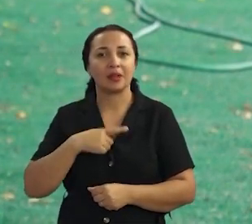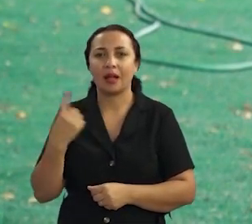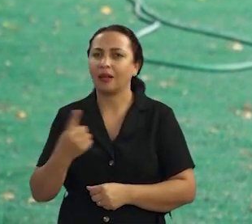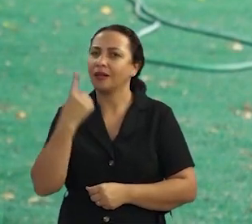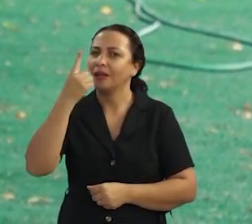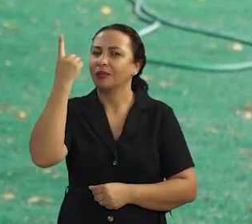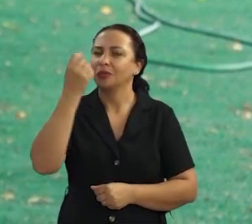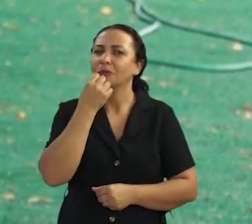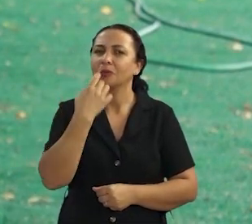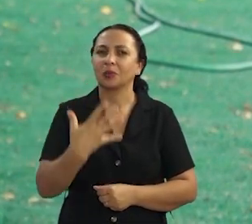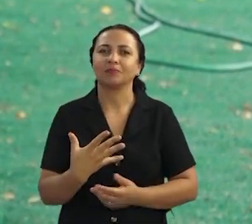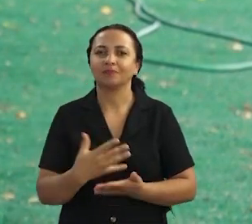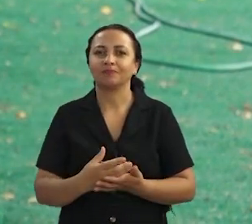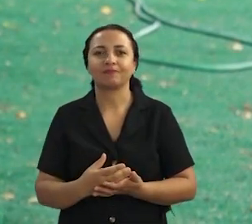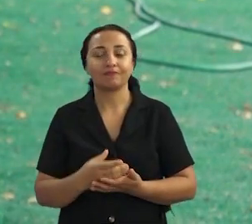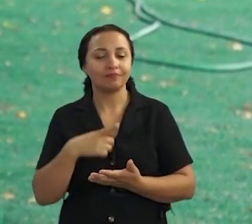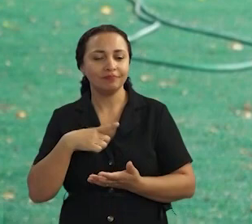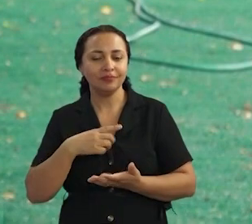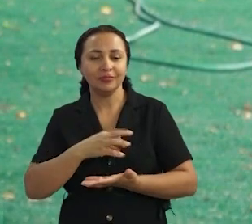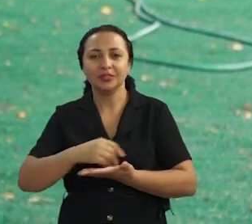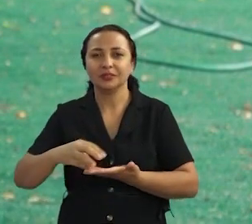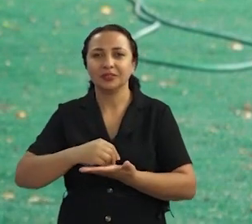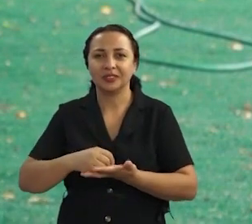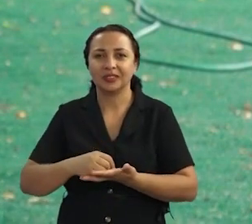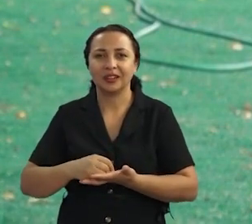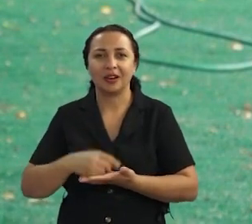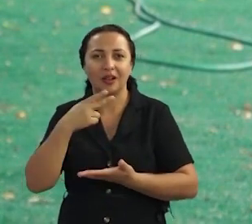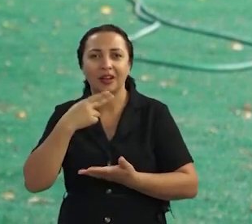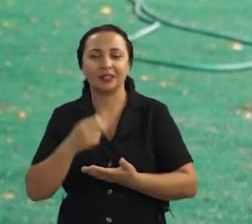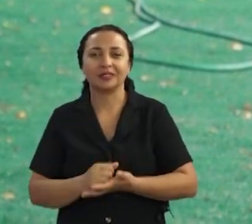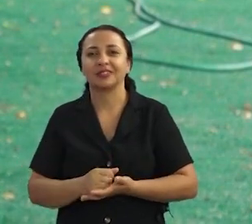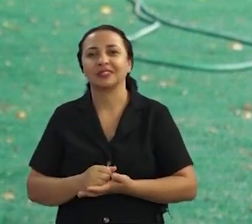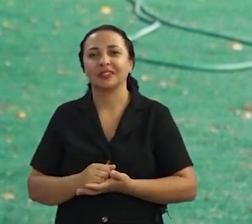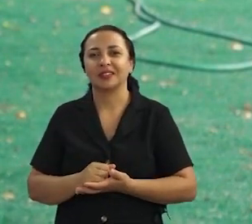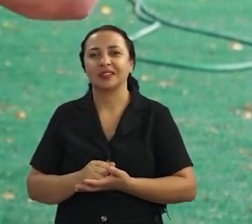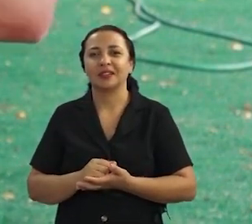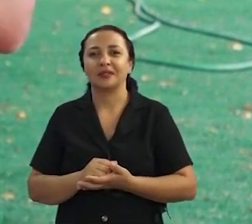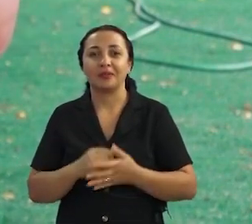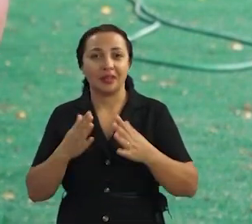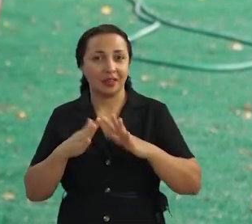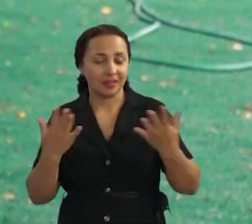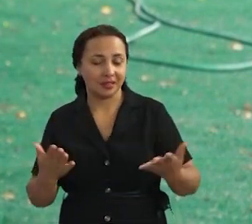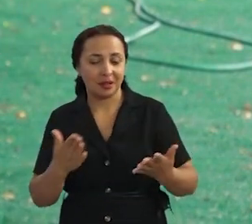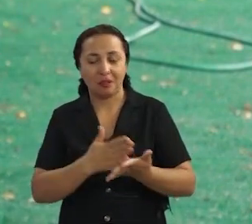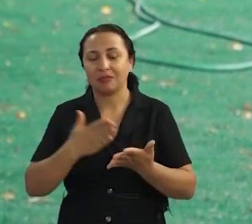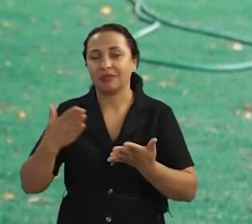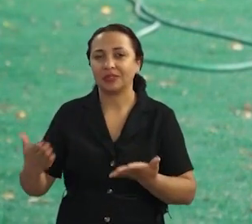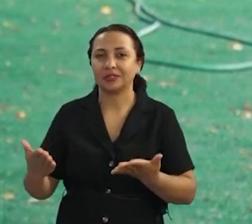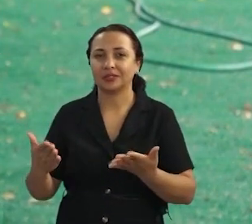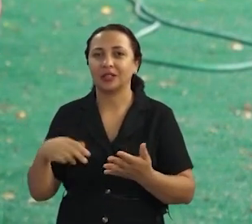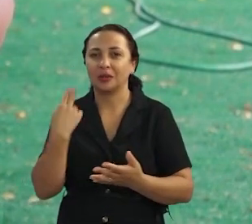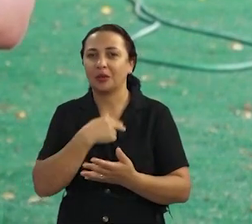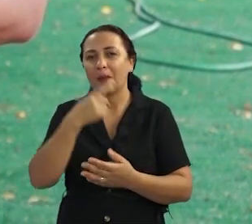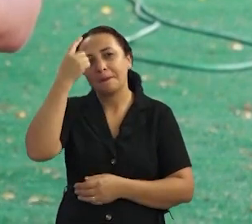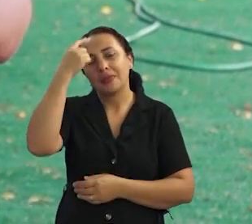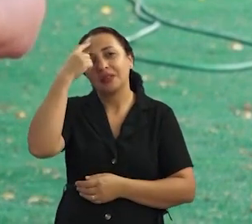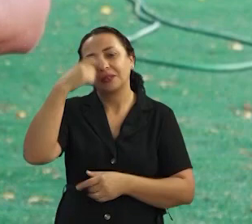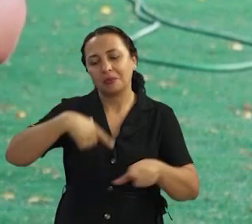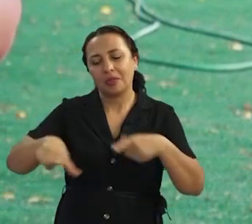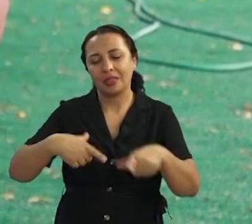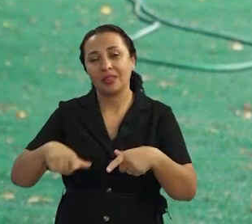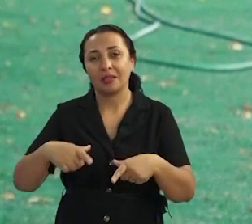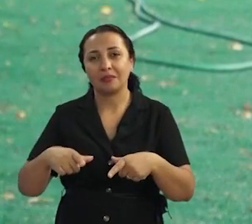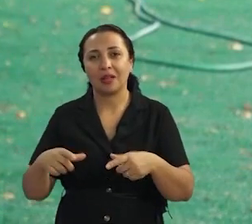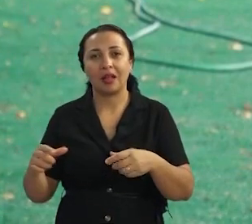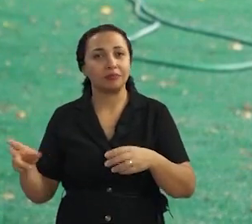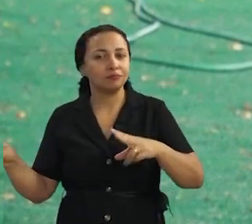de alta fertilidade. Solos que têm matéria orgânica e nutrientes, né? consequentemente. Então, a partir disso, nós pensamos